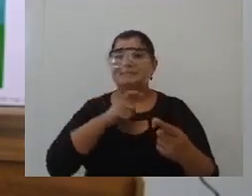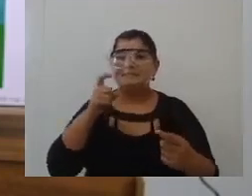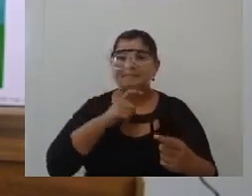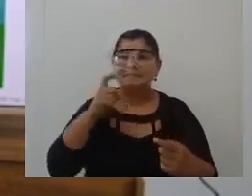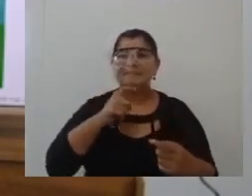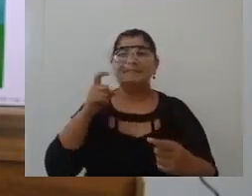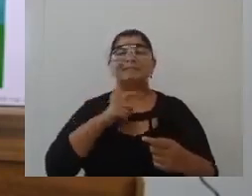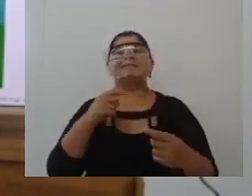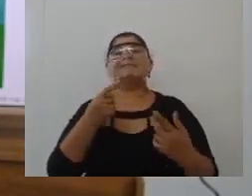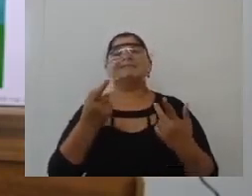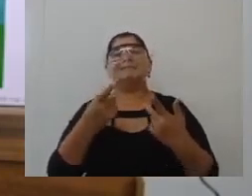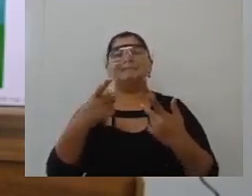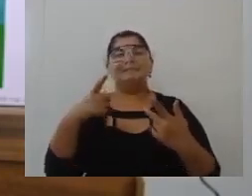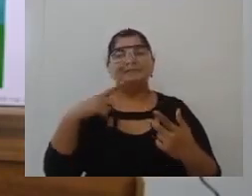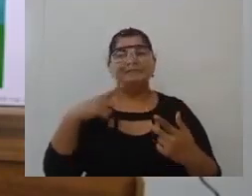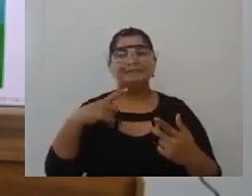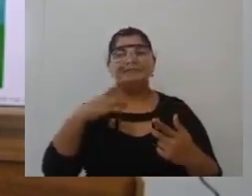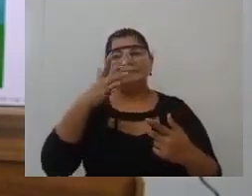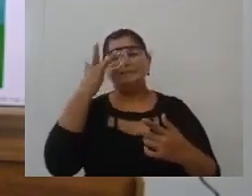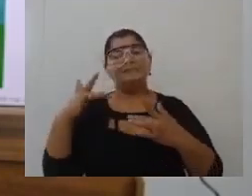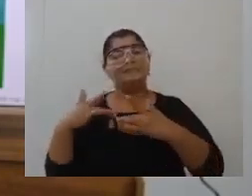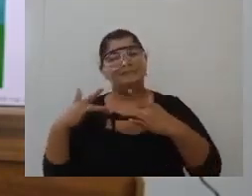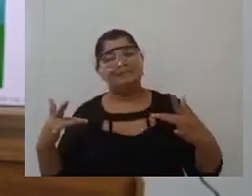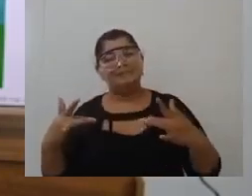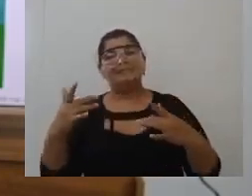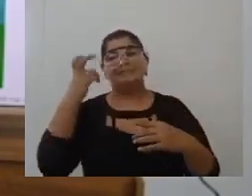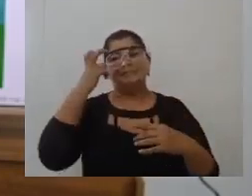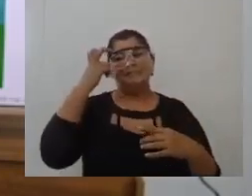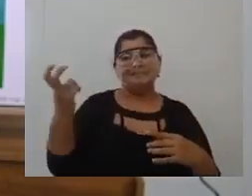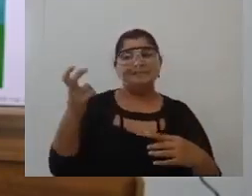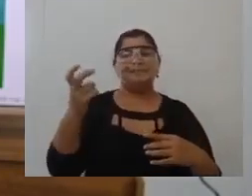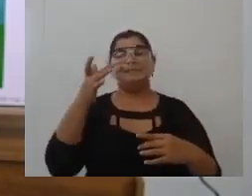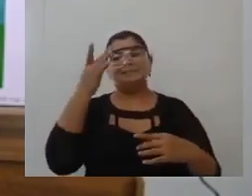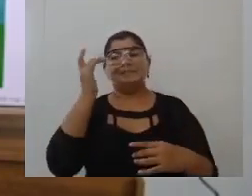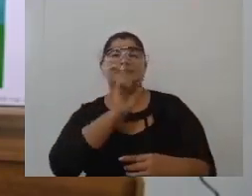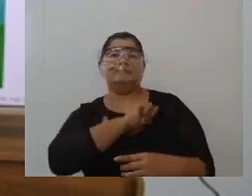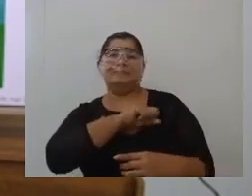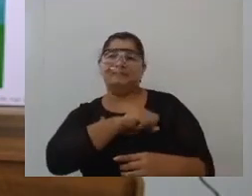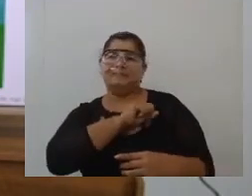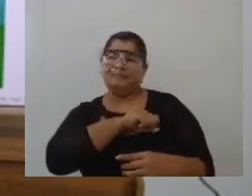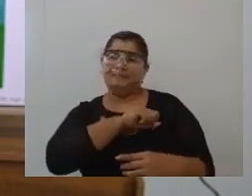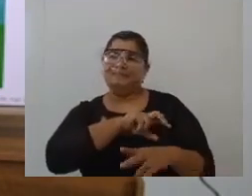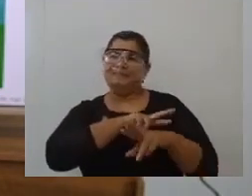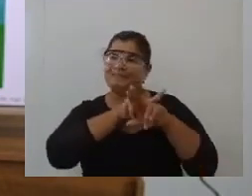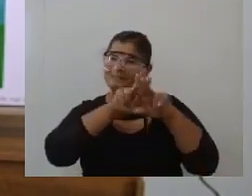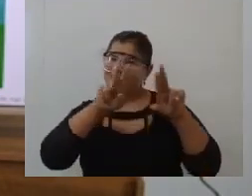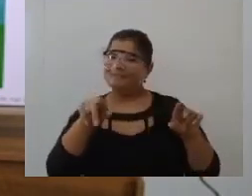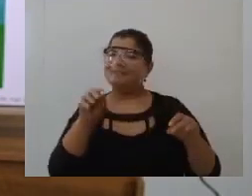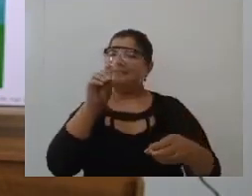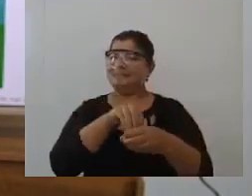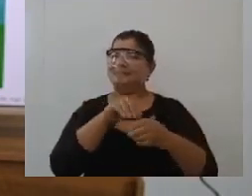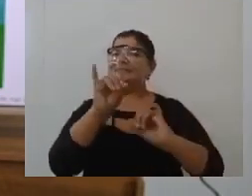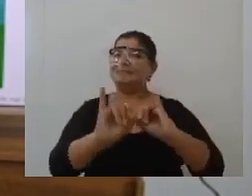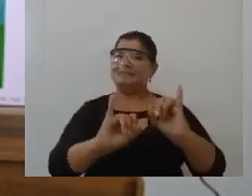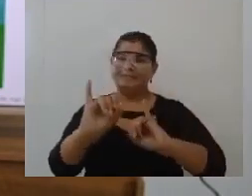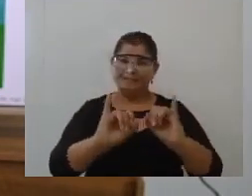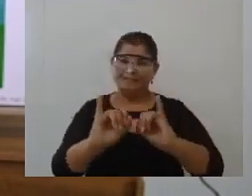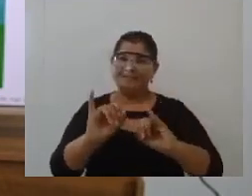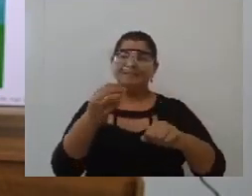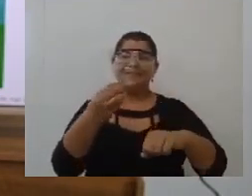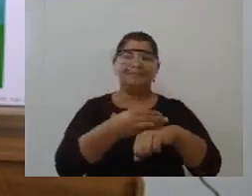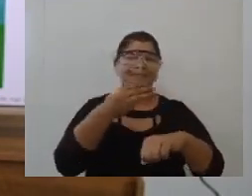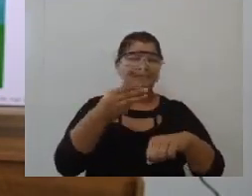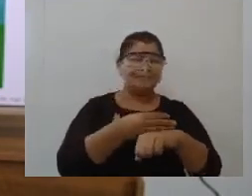muita mentira, tem gente legal, tem gente inteligente, tem gente maldosa. É por isso que ver no